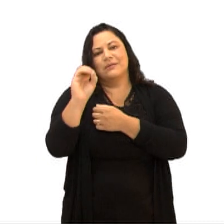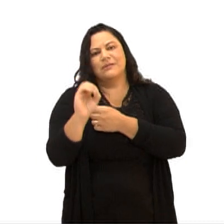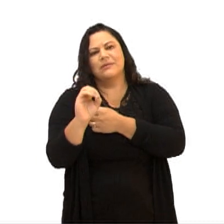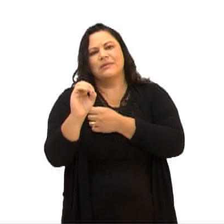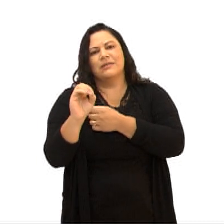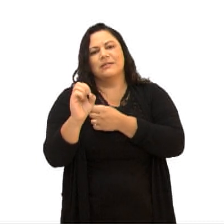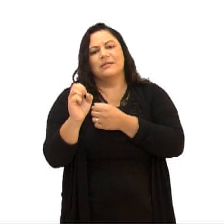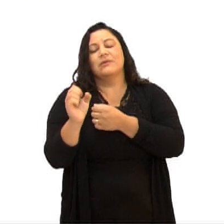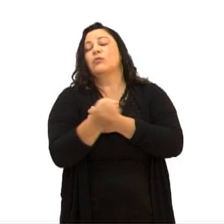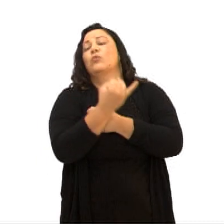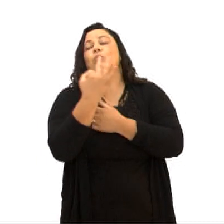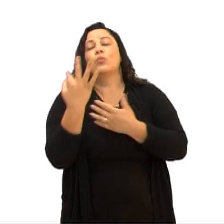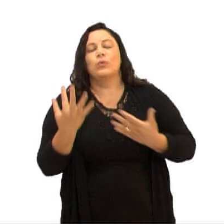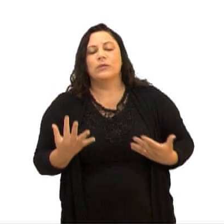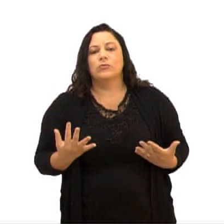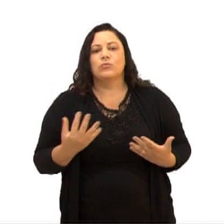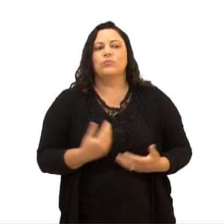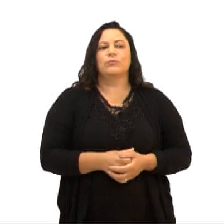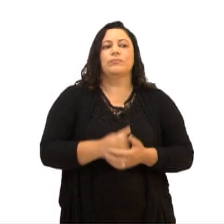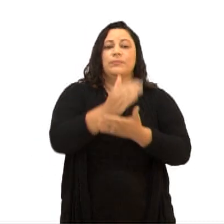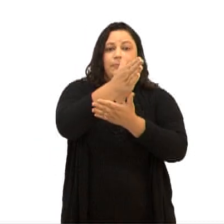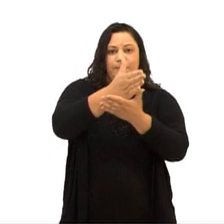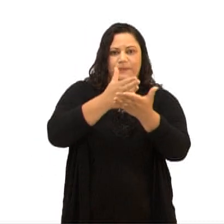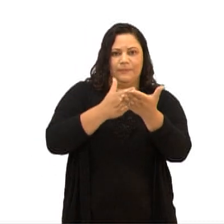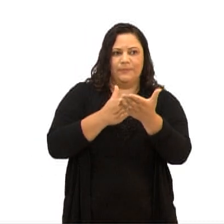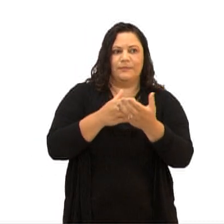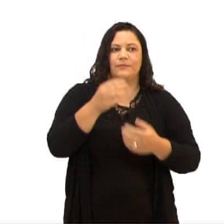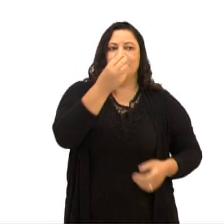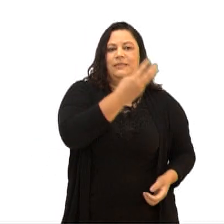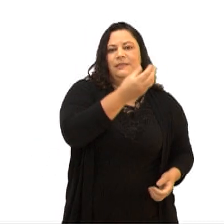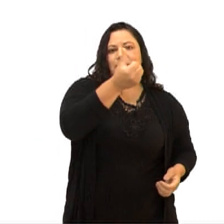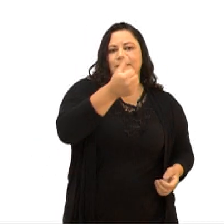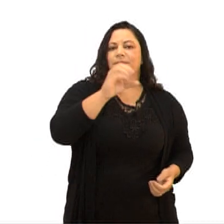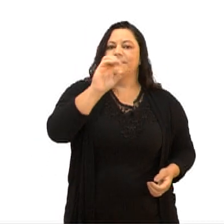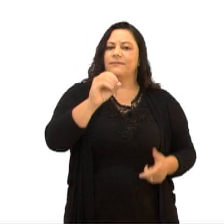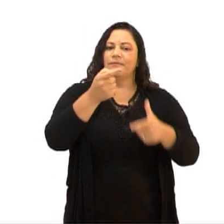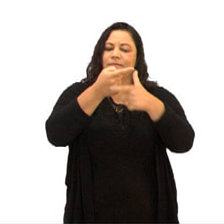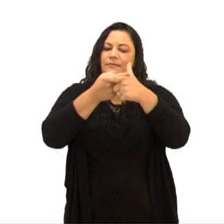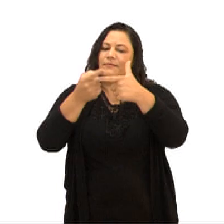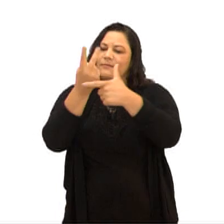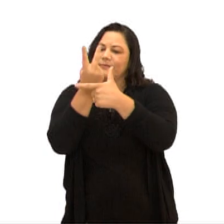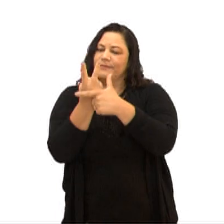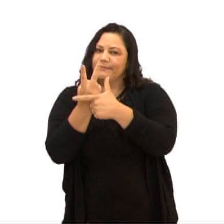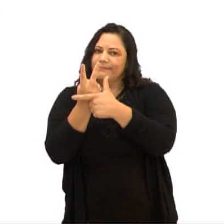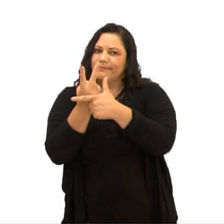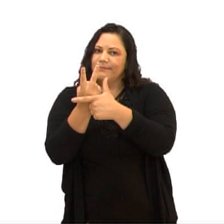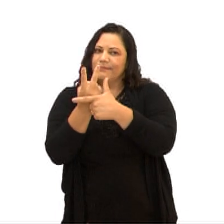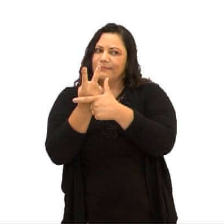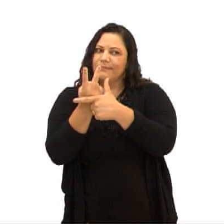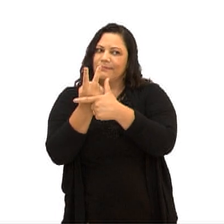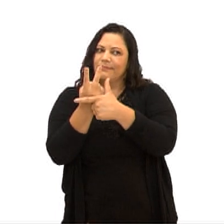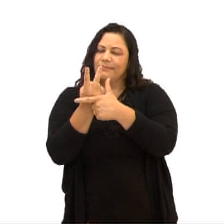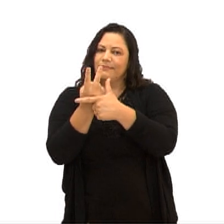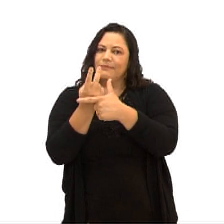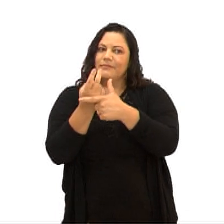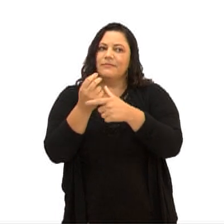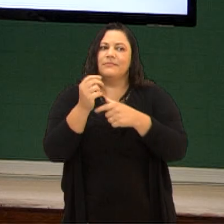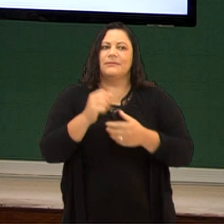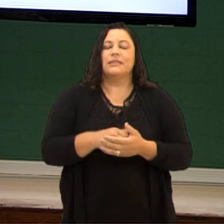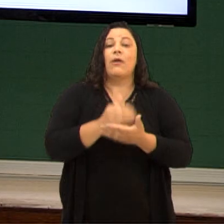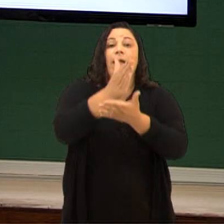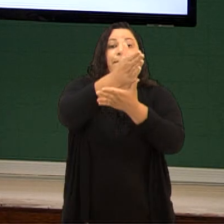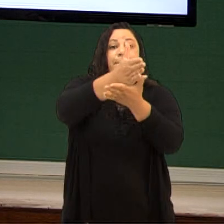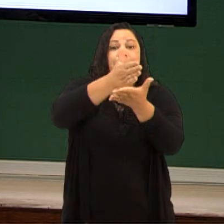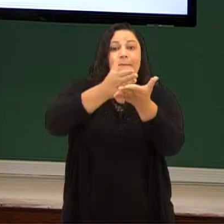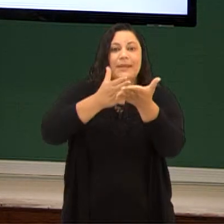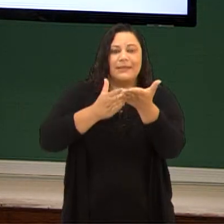quanto do 360? Ele vai ser a metade também, porque eu dividi 360 por 2, ok? Então, como é